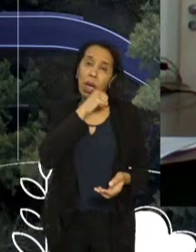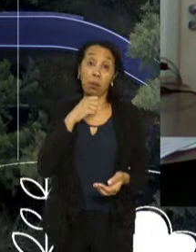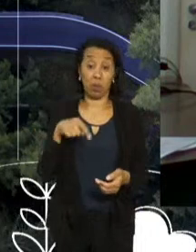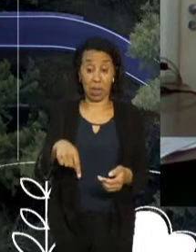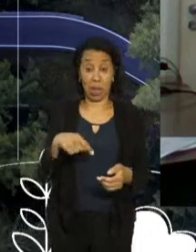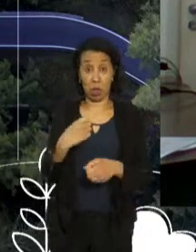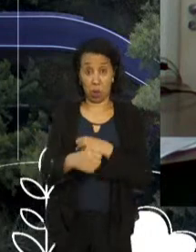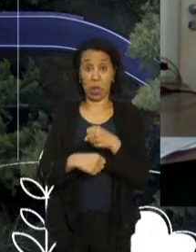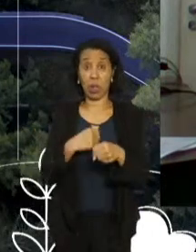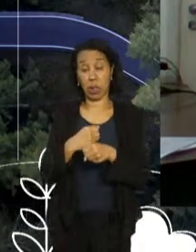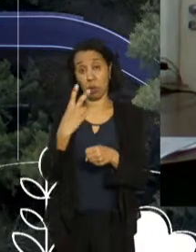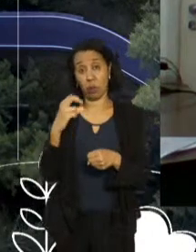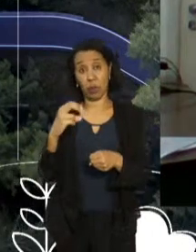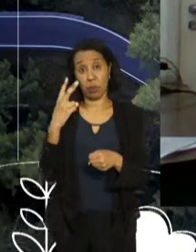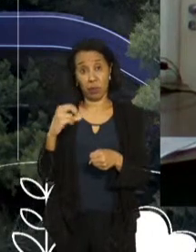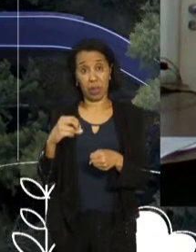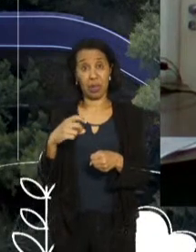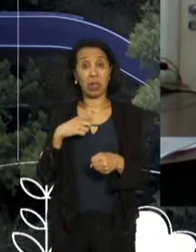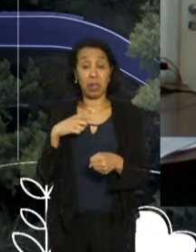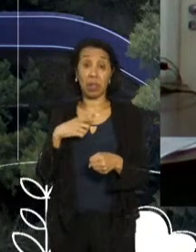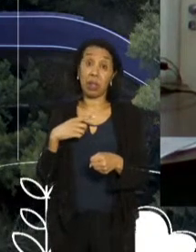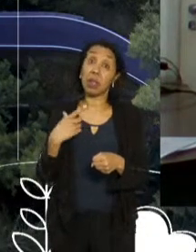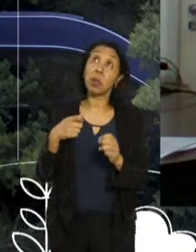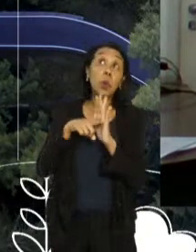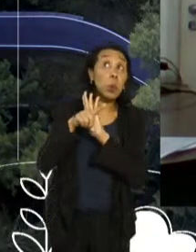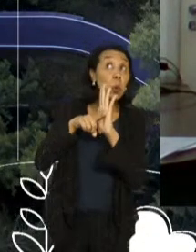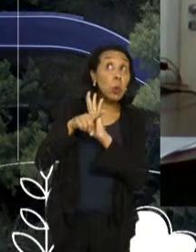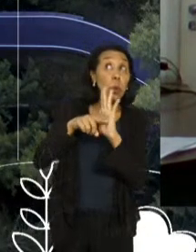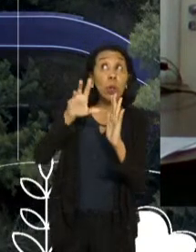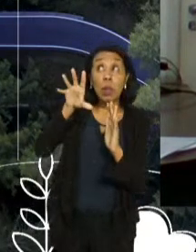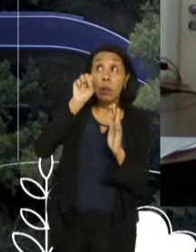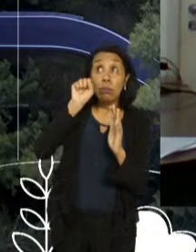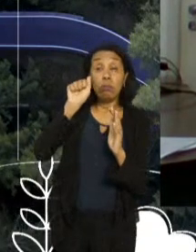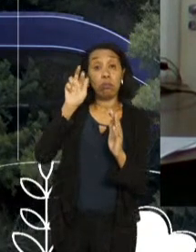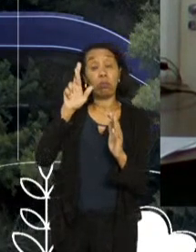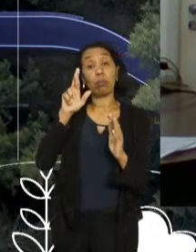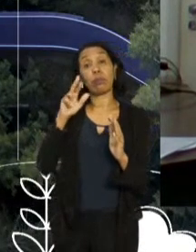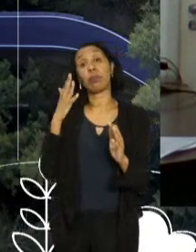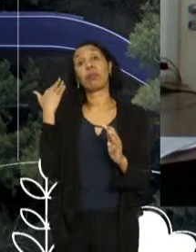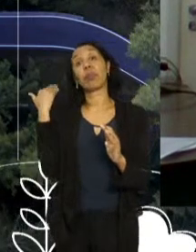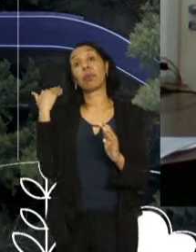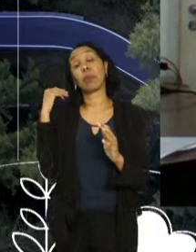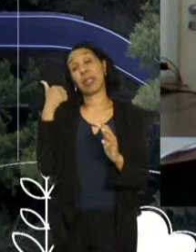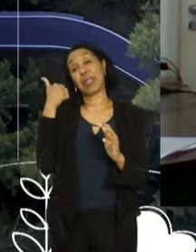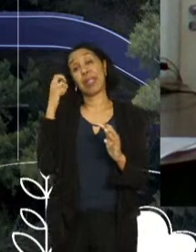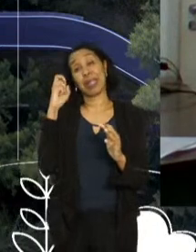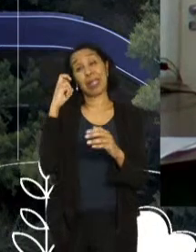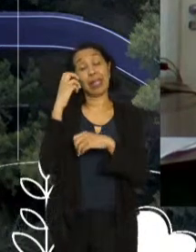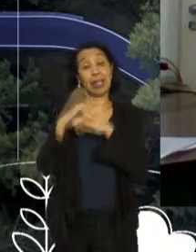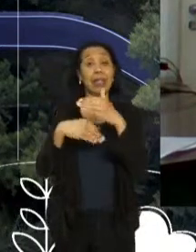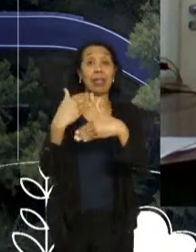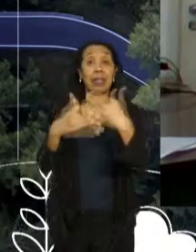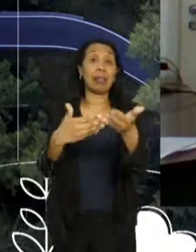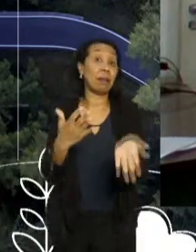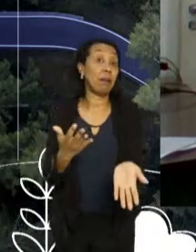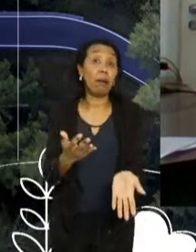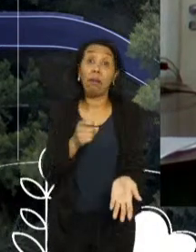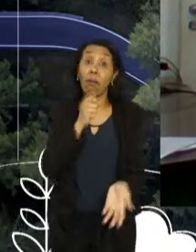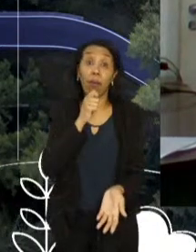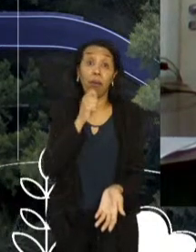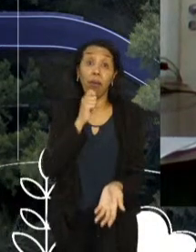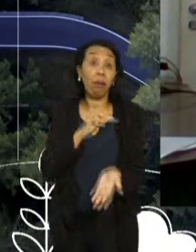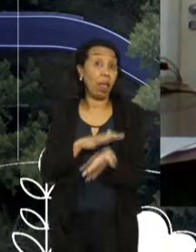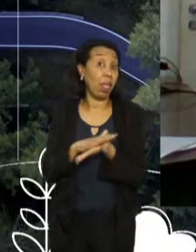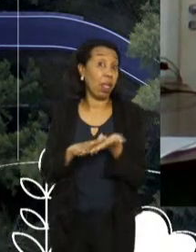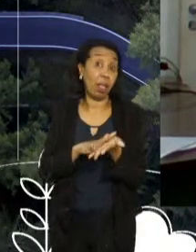esse ano rever os padrões de qualidade do ar de 2005, que eu participei, 15 anos depois, e a gente não conseguiu atingir